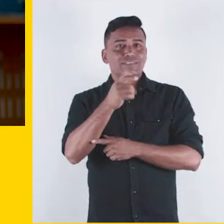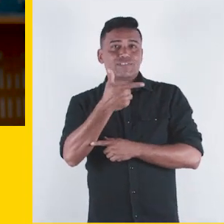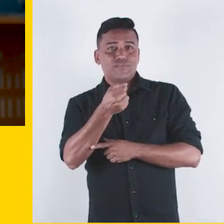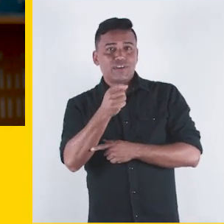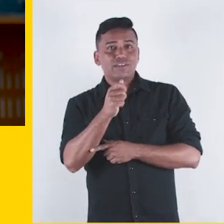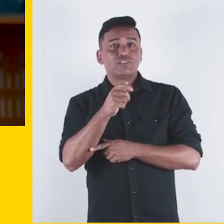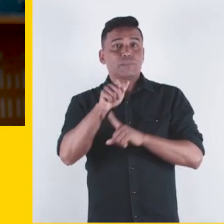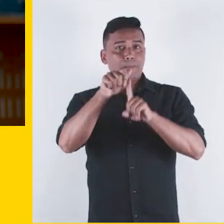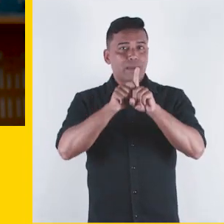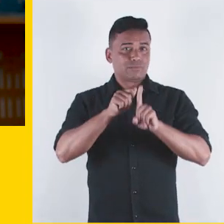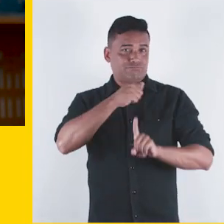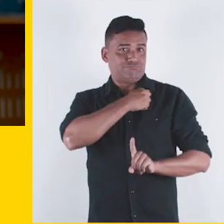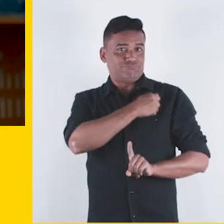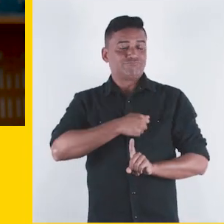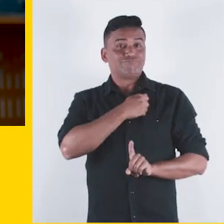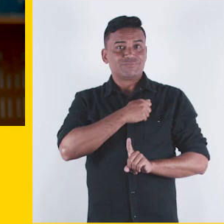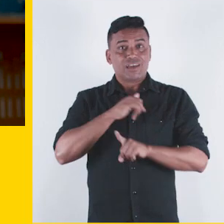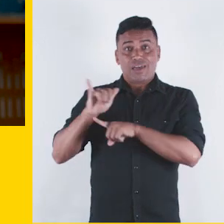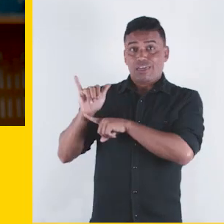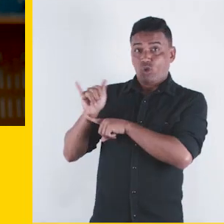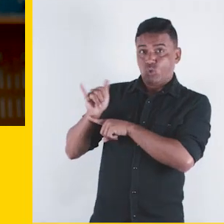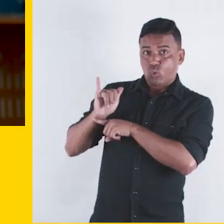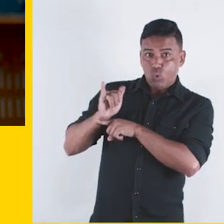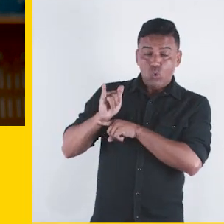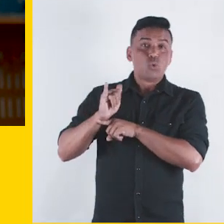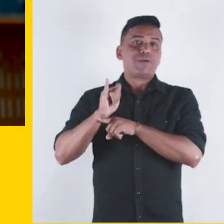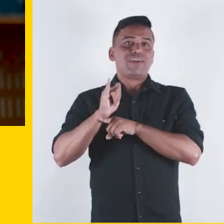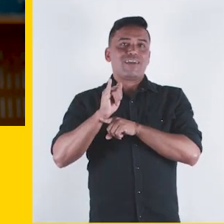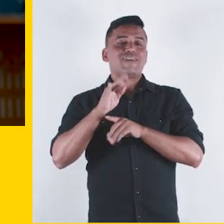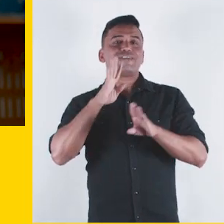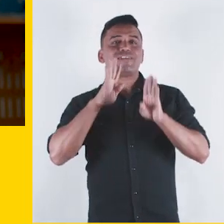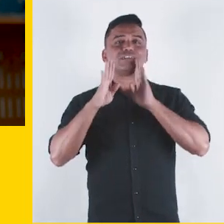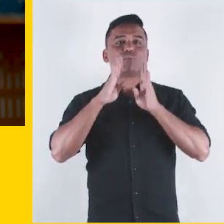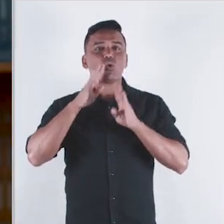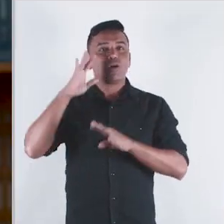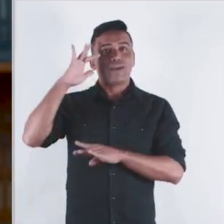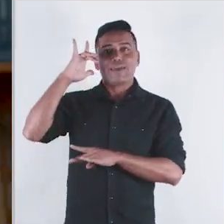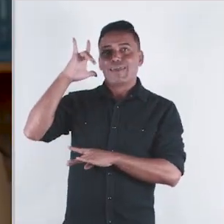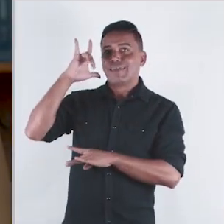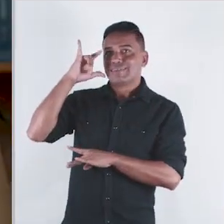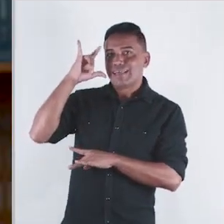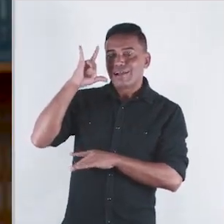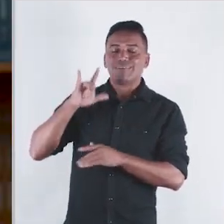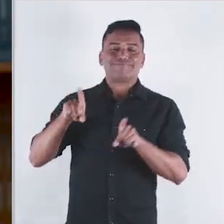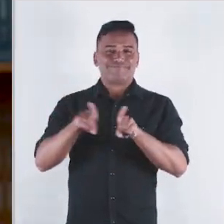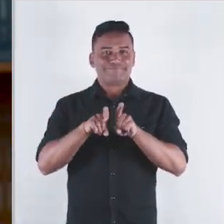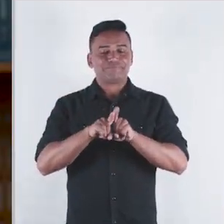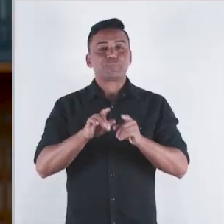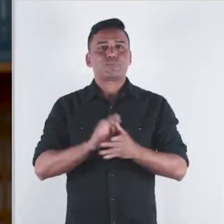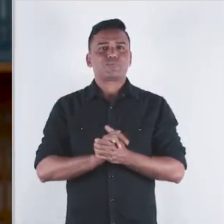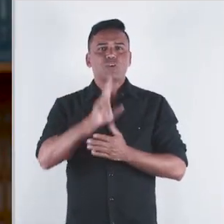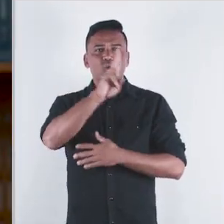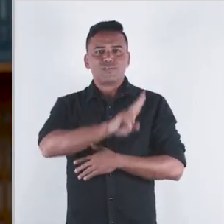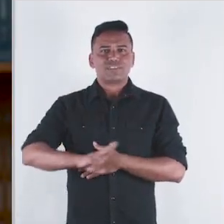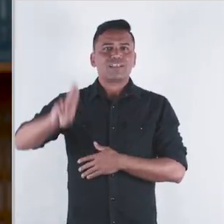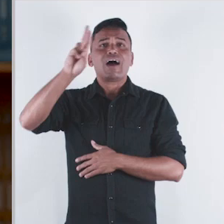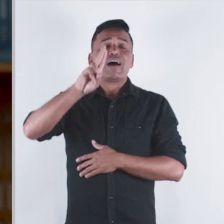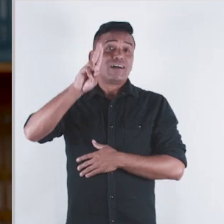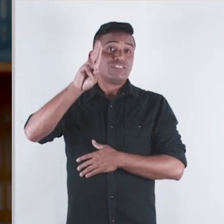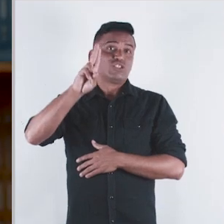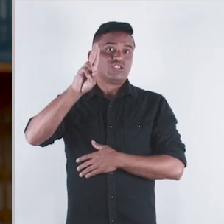a transmissão no YouTube, Facebook e Instagram. A Universidade Federal de